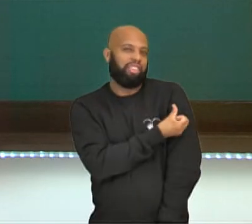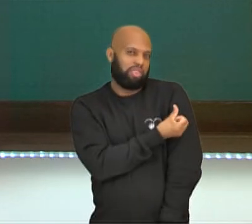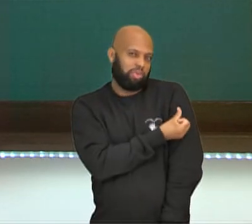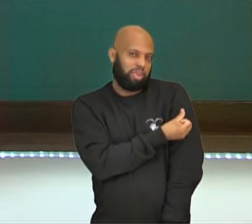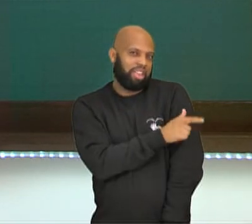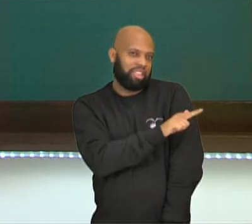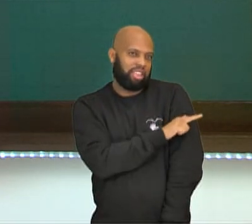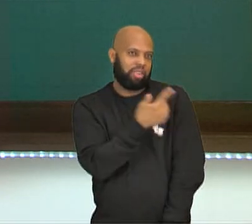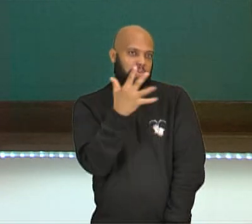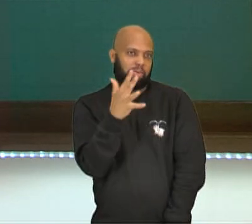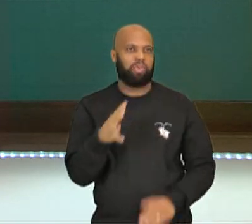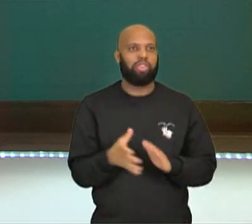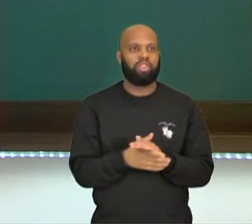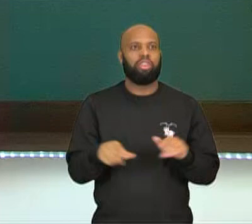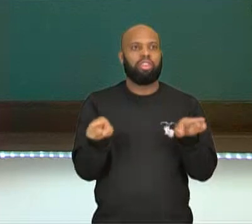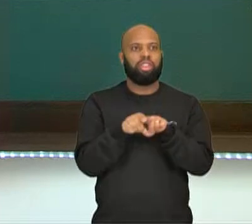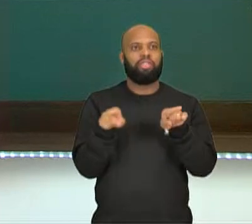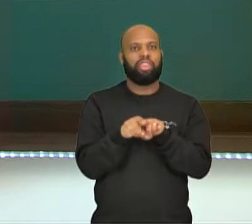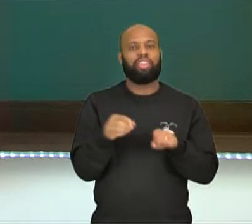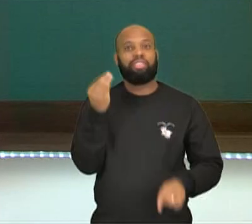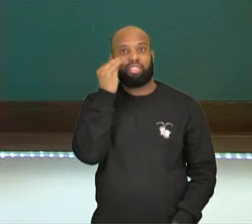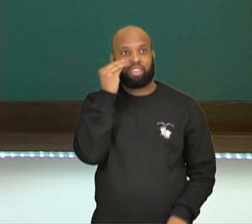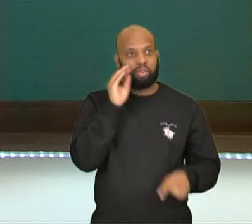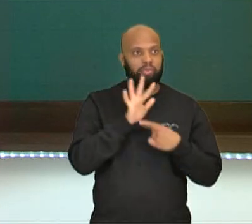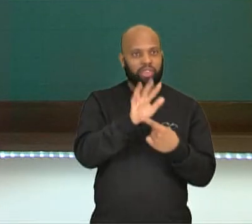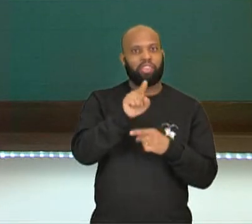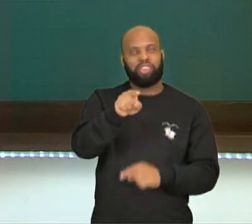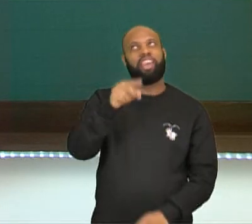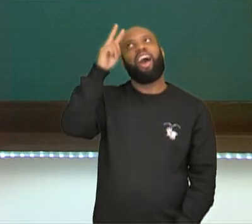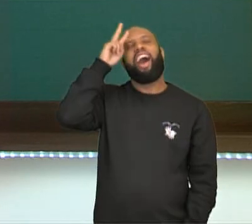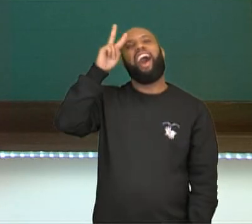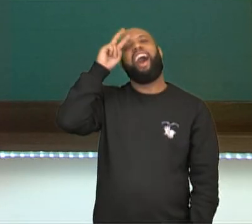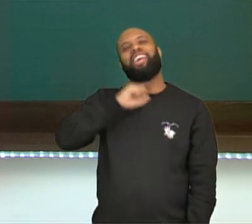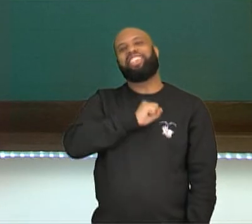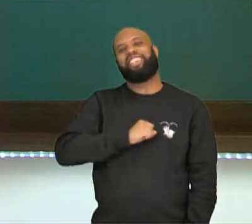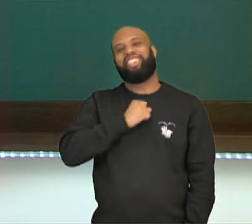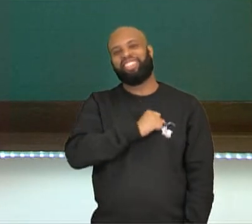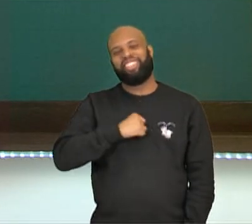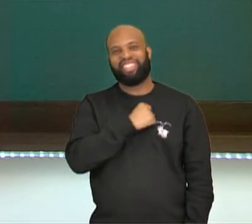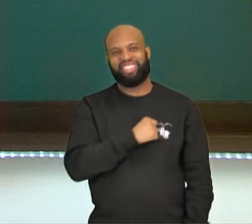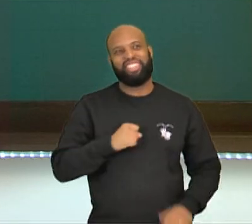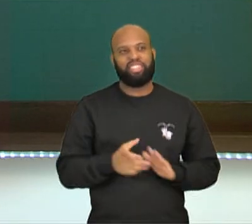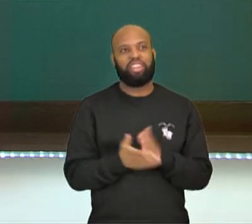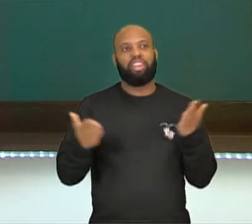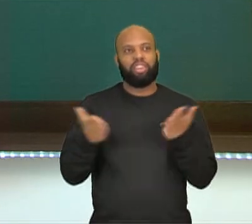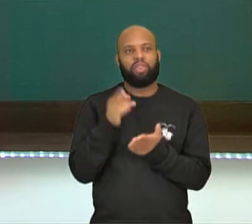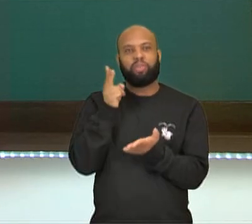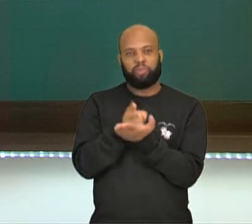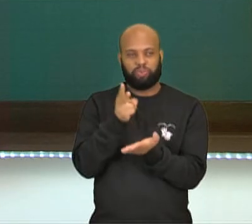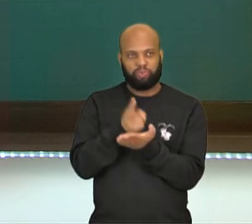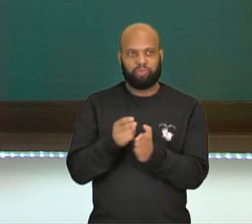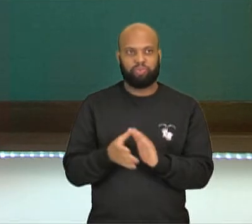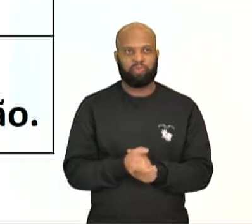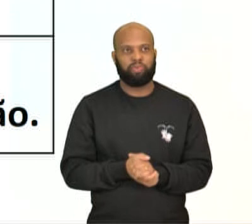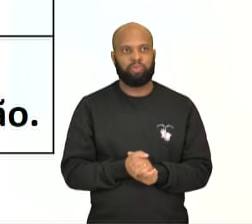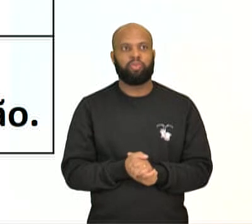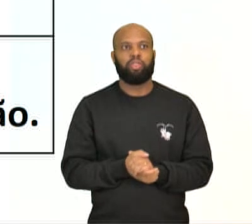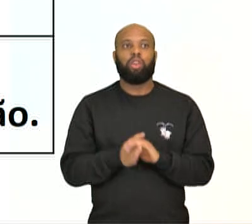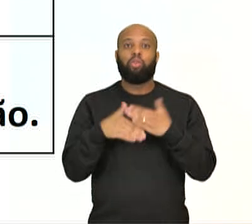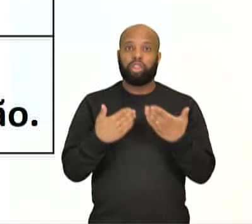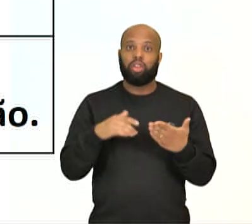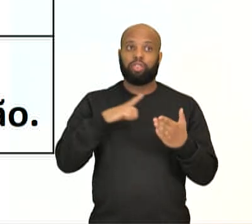ano, para tentar trazer esse momento nostálgico para vocês, tá? Então vamos continuar.